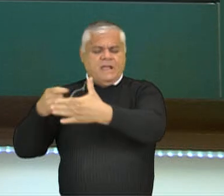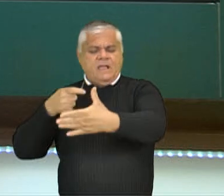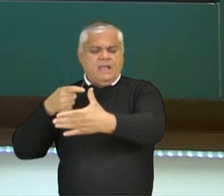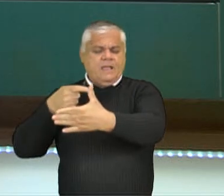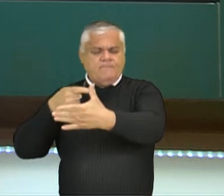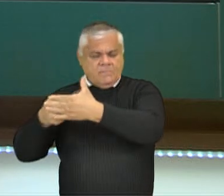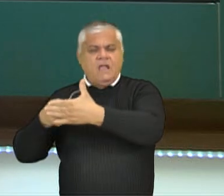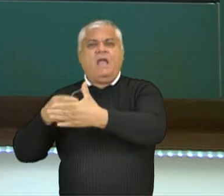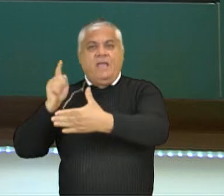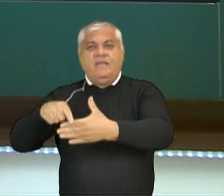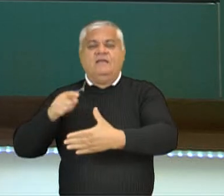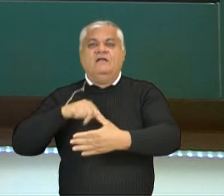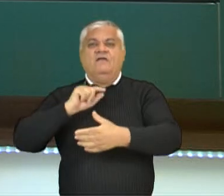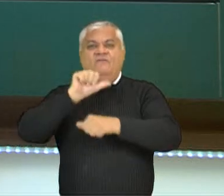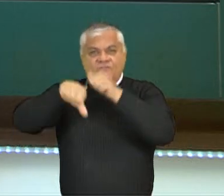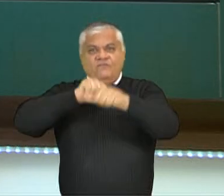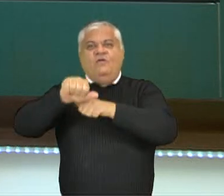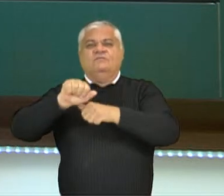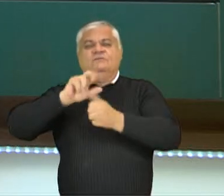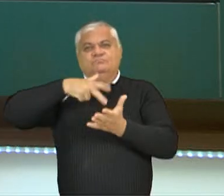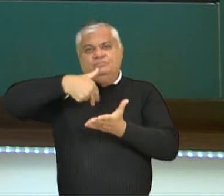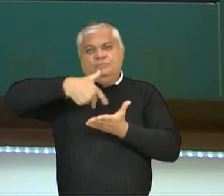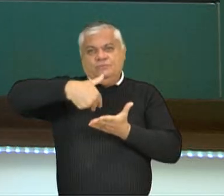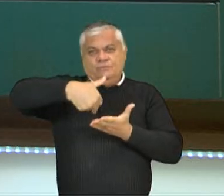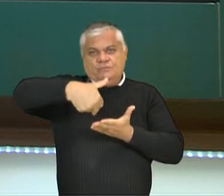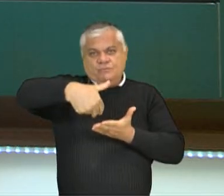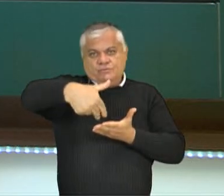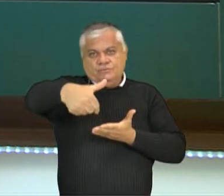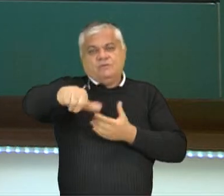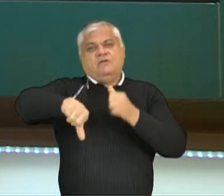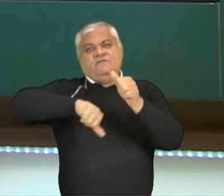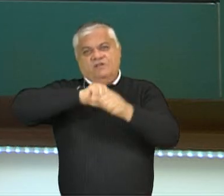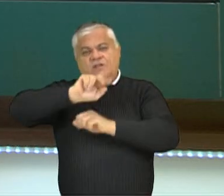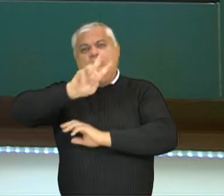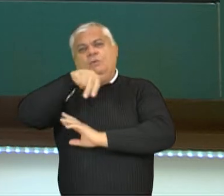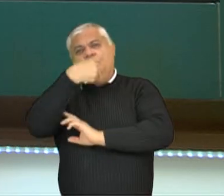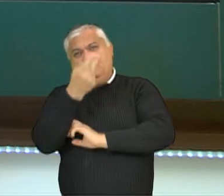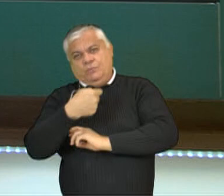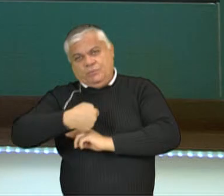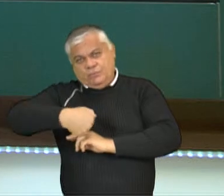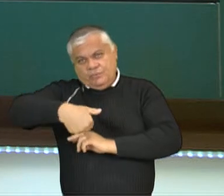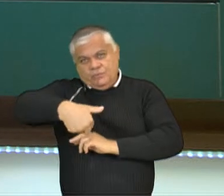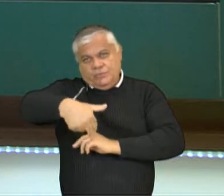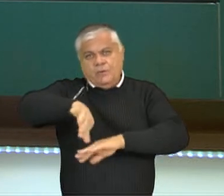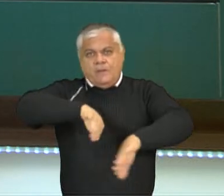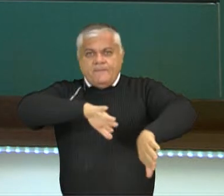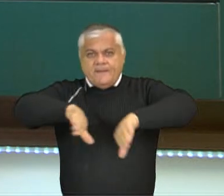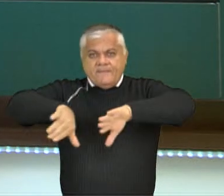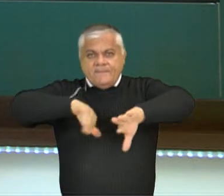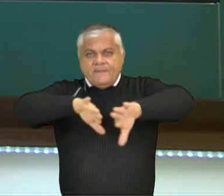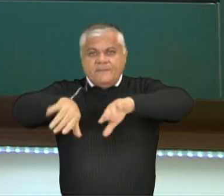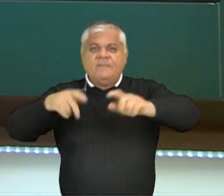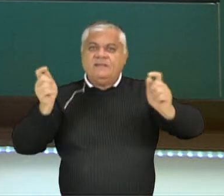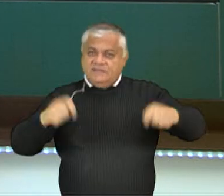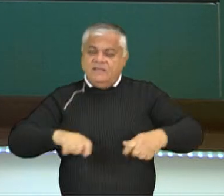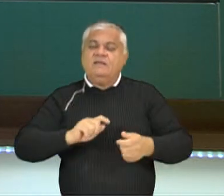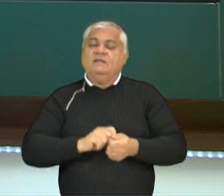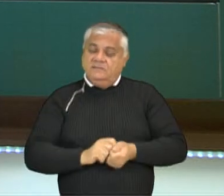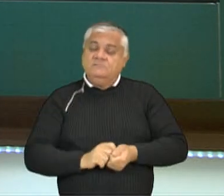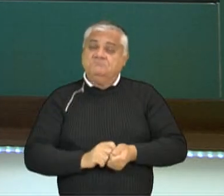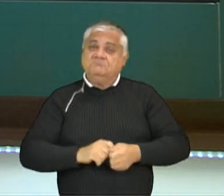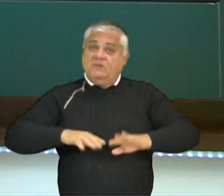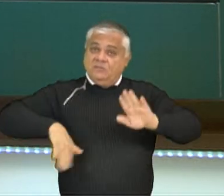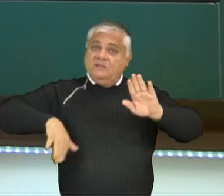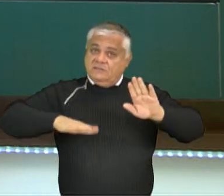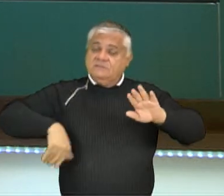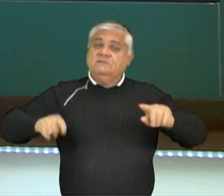ele for tocado, ele está próximo para fazer o virar e continuar nadando. Ah, então, natação também